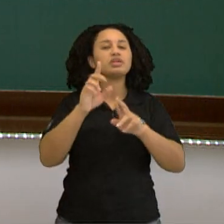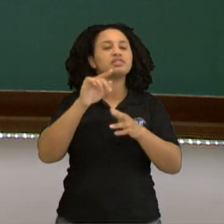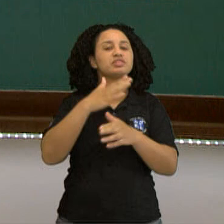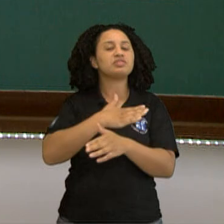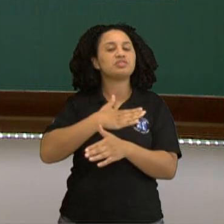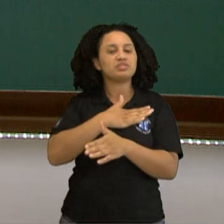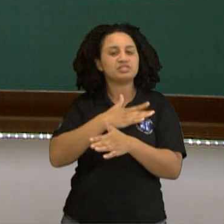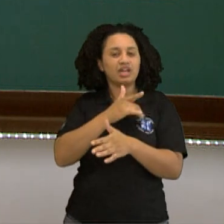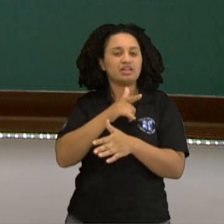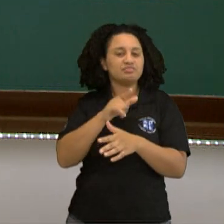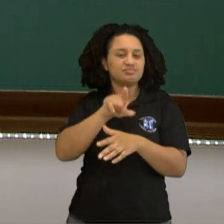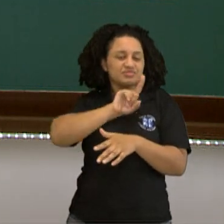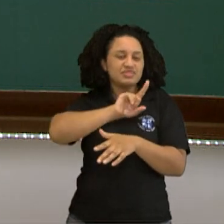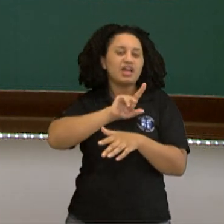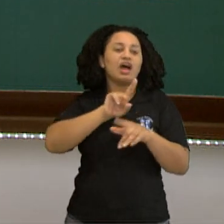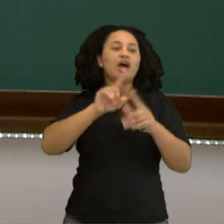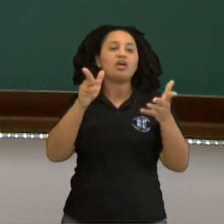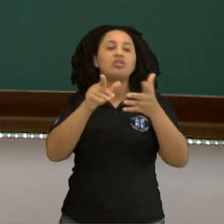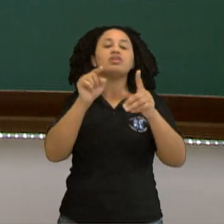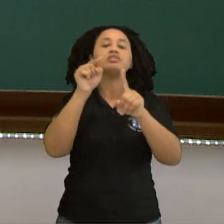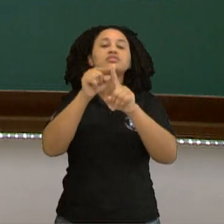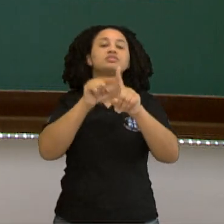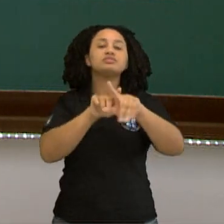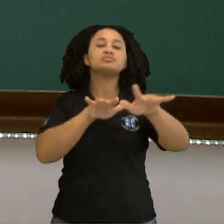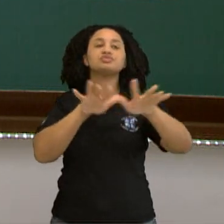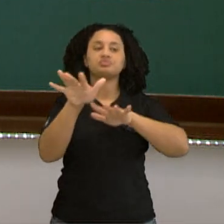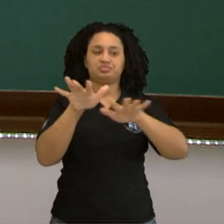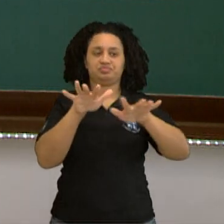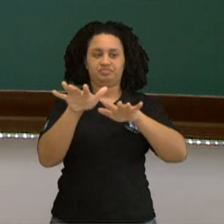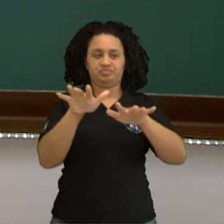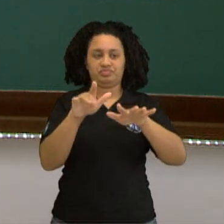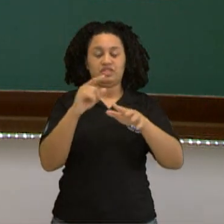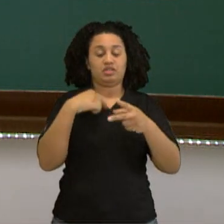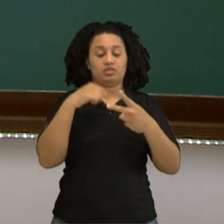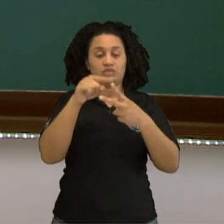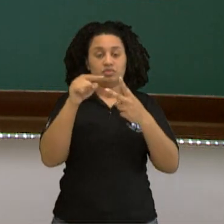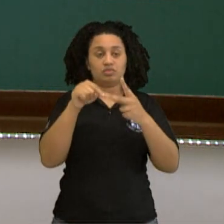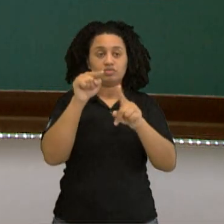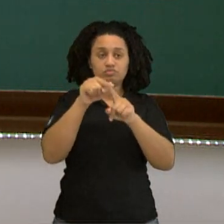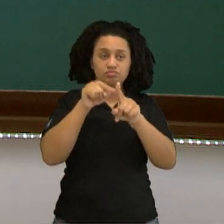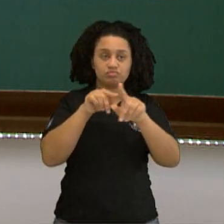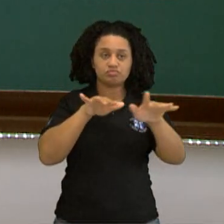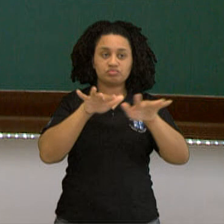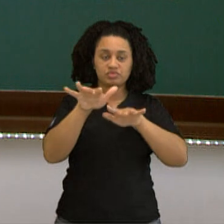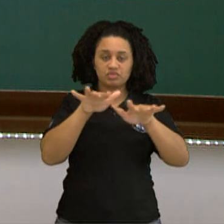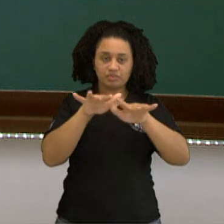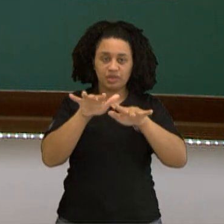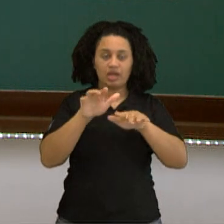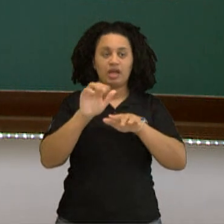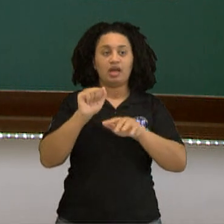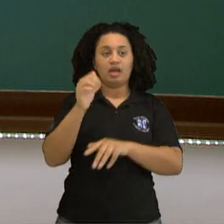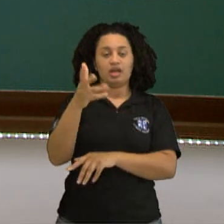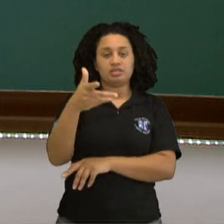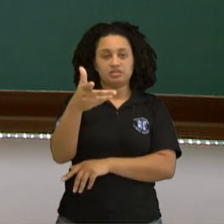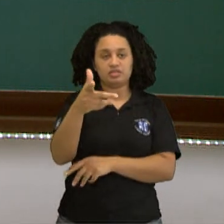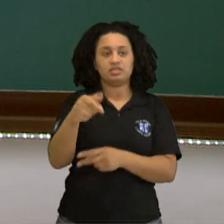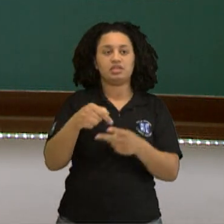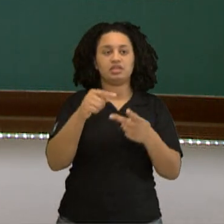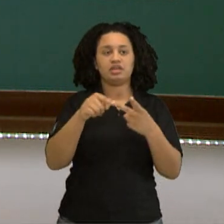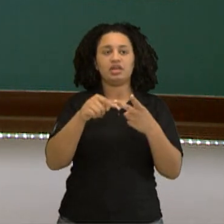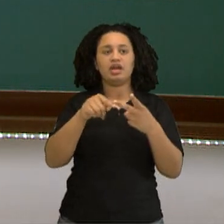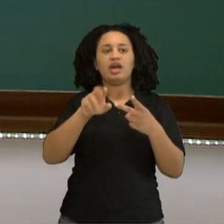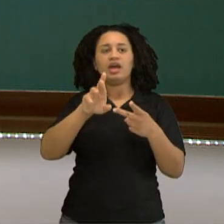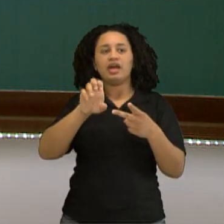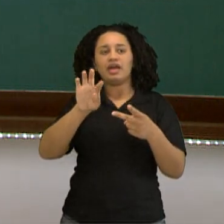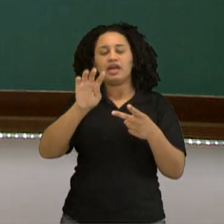desse negócio aqui. Agora vamos falar um pouquinho sobre tipos de movimento. Nós temos dois tipos de movimento, chamado movimento acelerado e o movimento